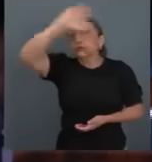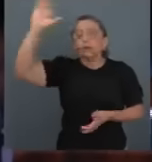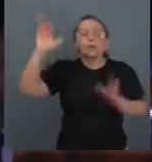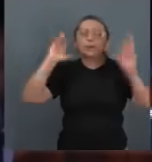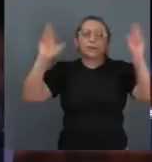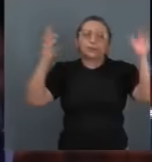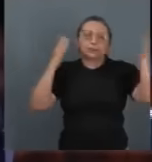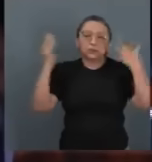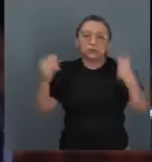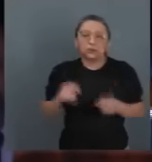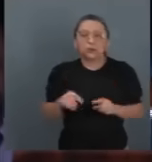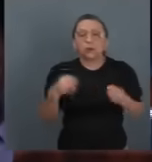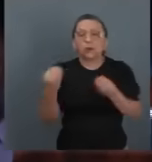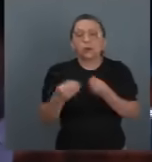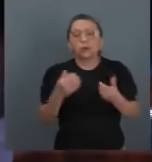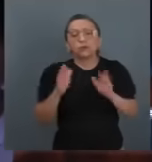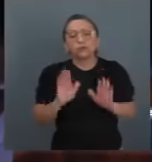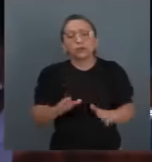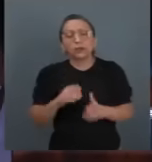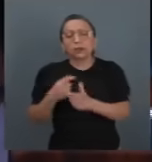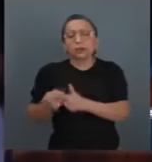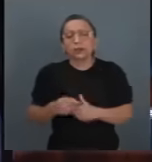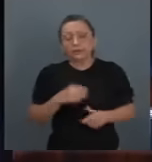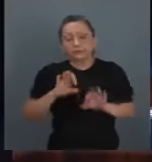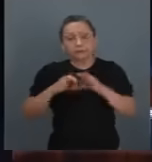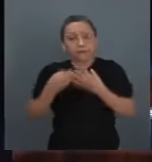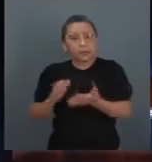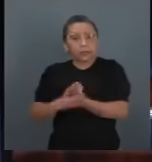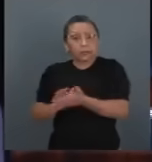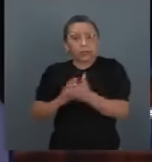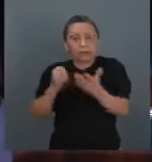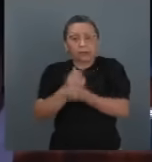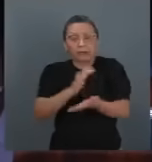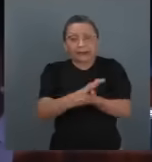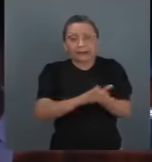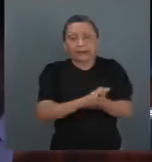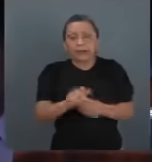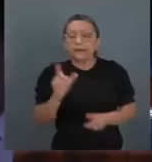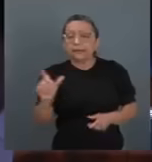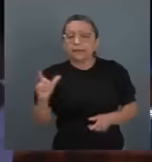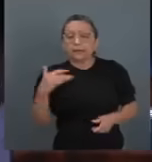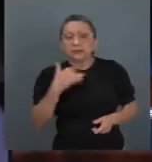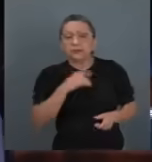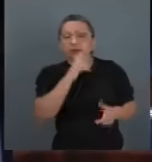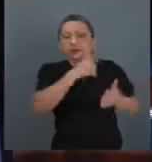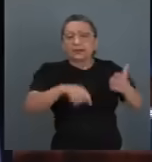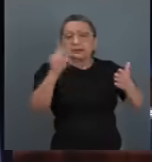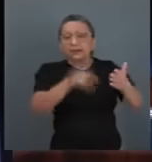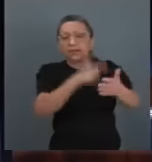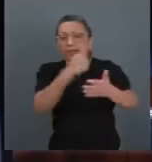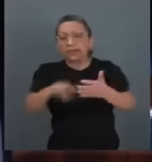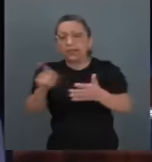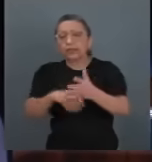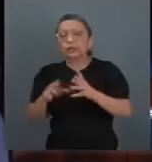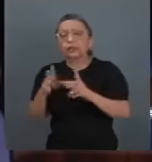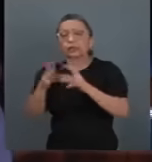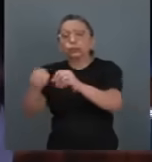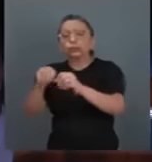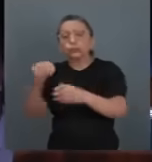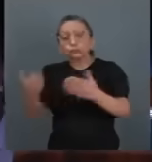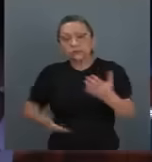né? Como fica o poder de compra das famílias? Os planos de saúde cancelaram unilateralmente os serviços,